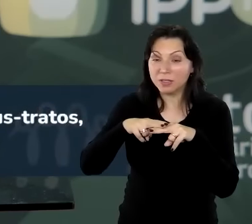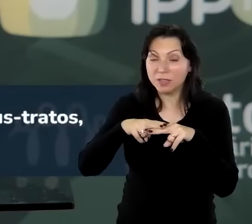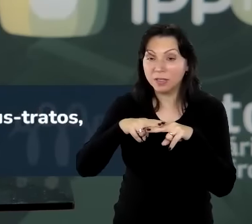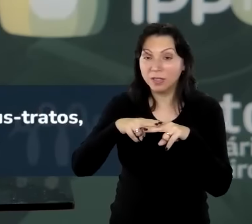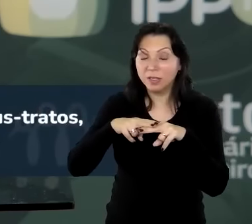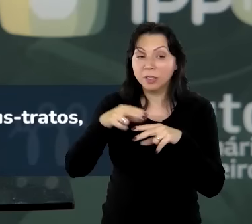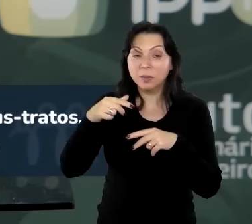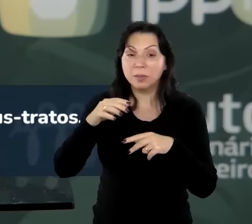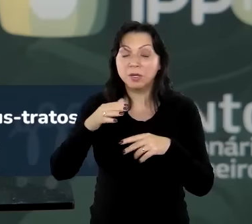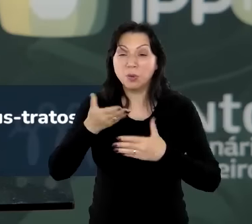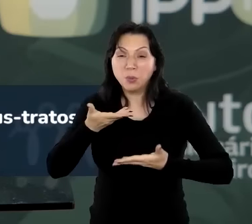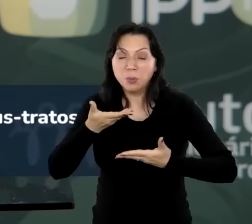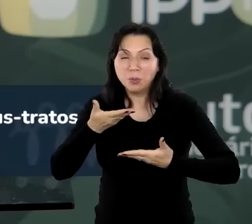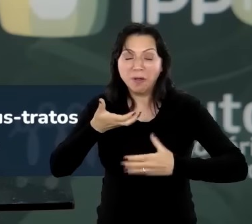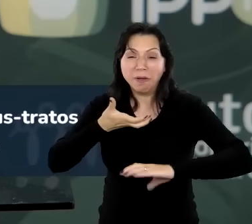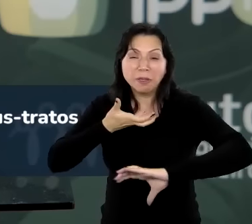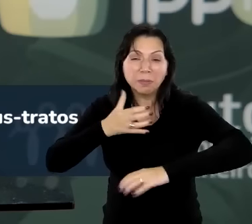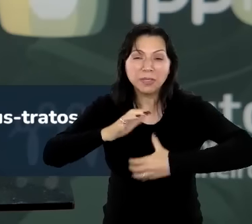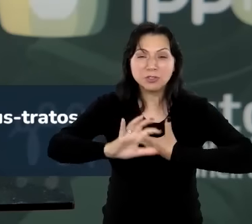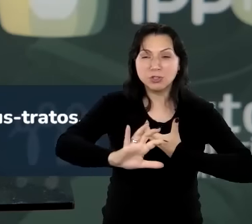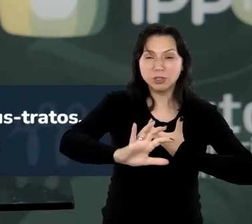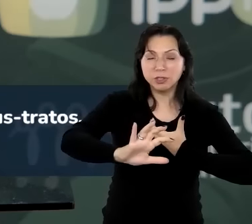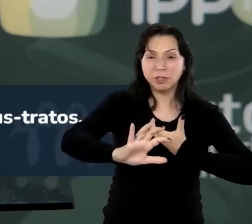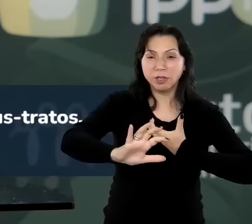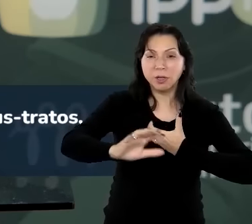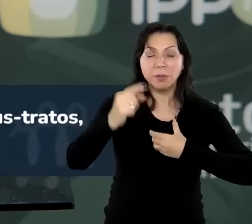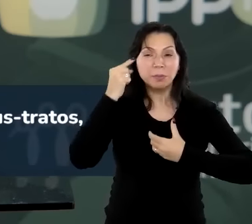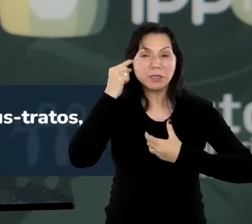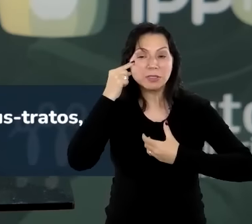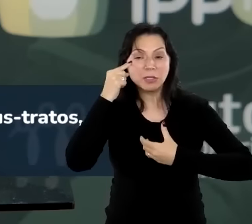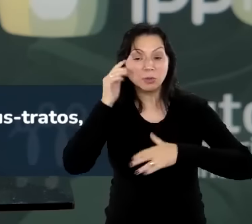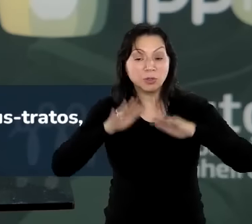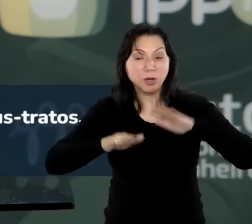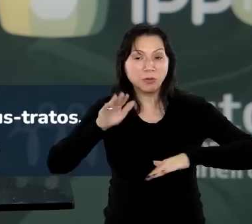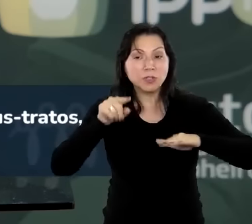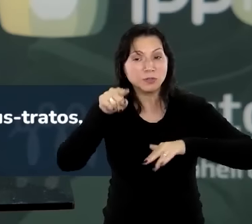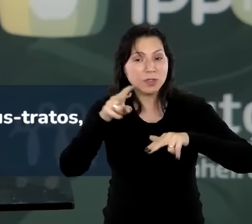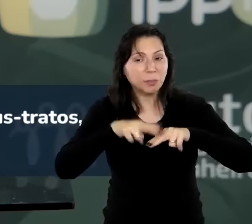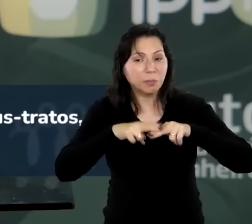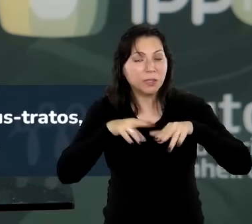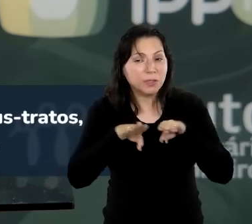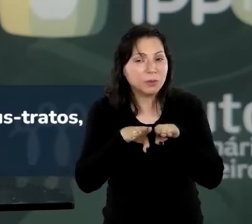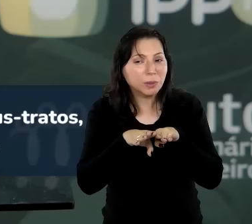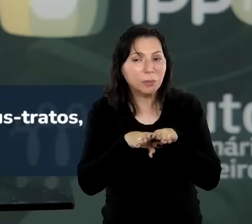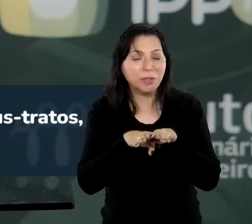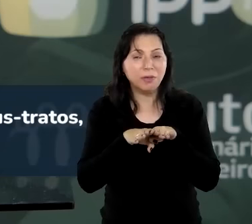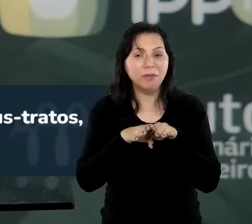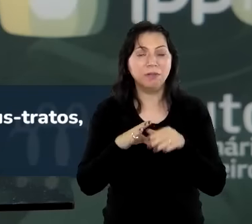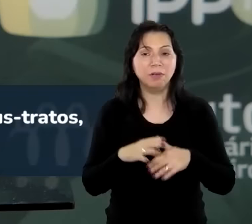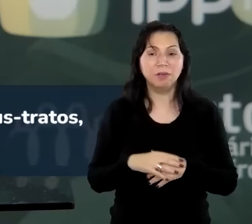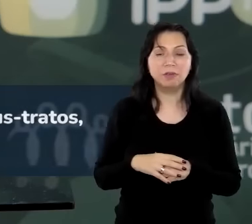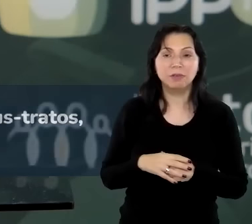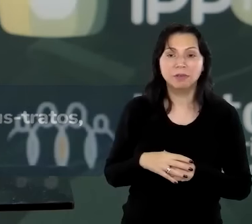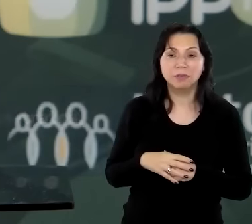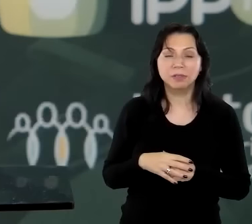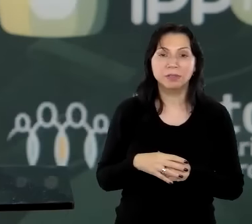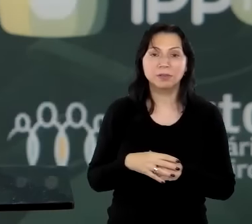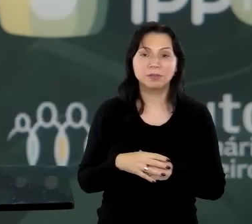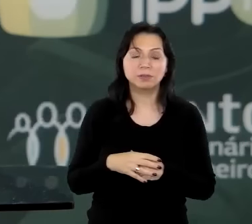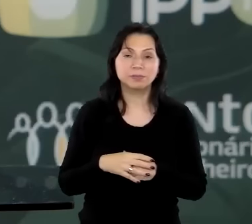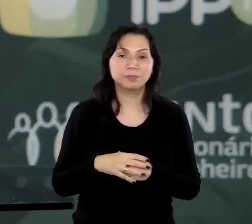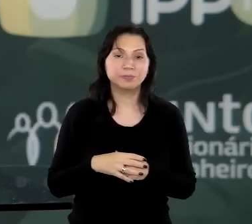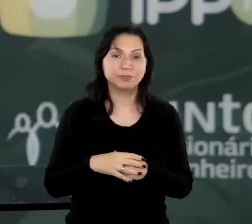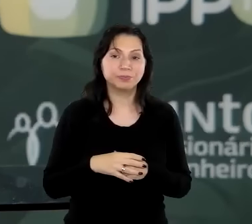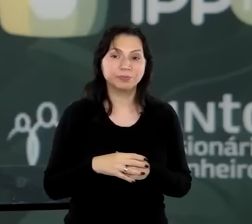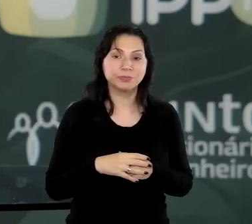eles, dos que sofrem maltratos, como se com efeito, vós mesmos em pessoa, fossem maltratados. Vamos entender aqui, que o contexto aqui